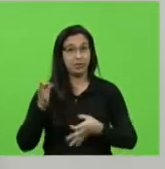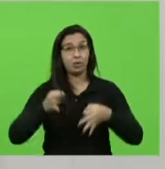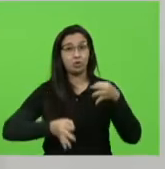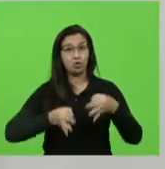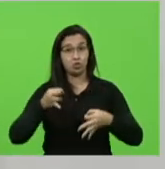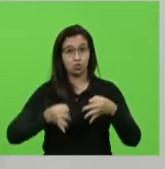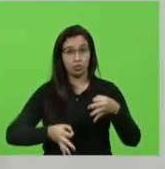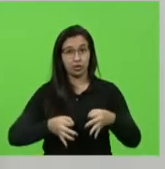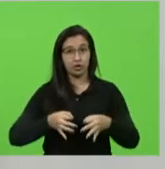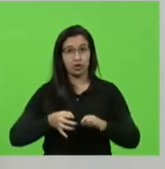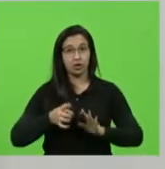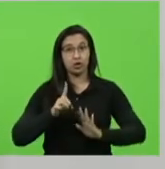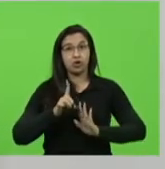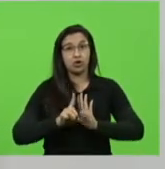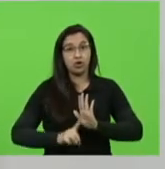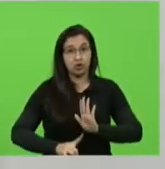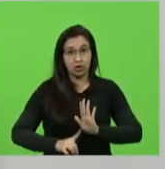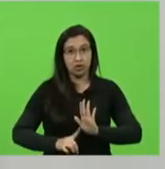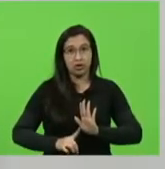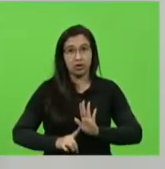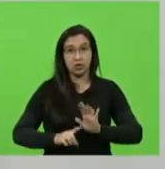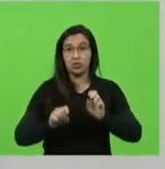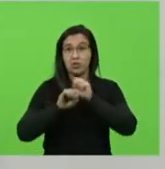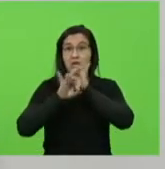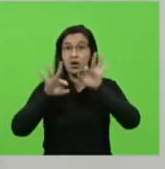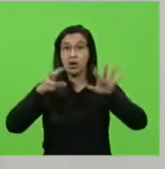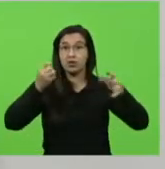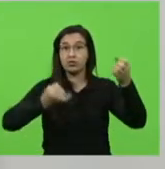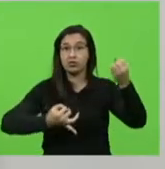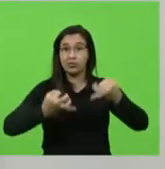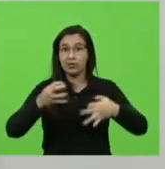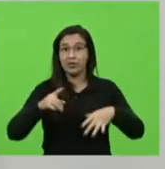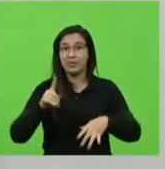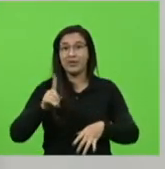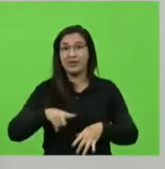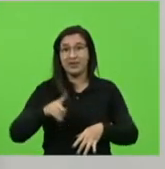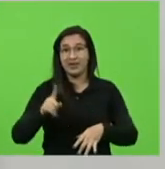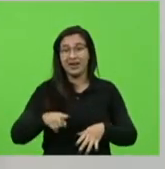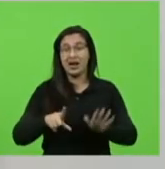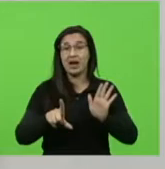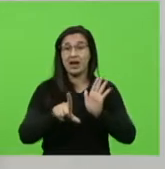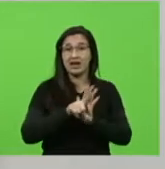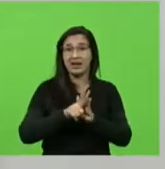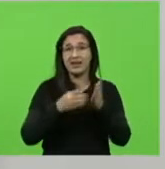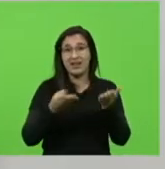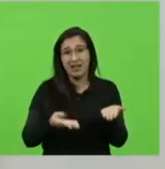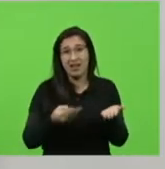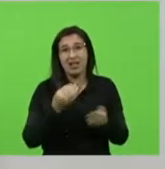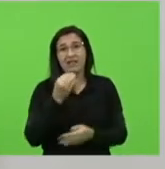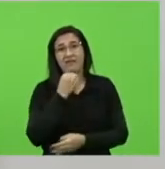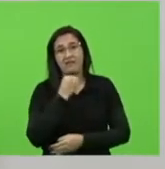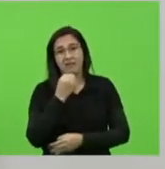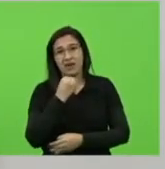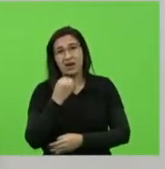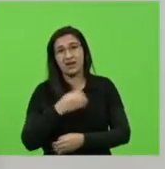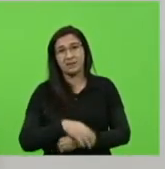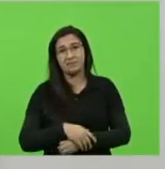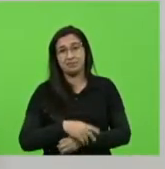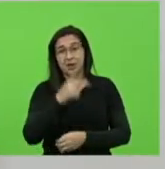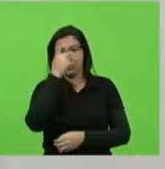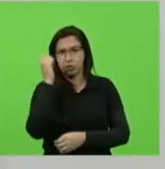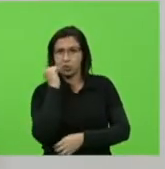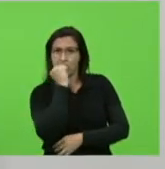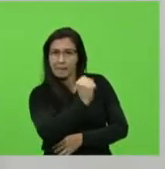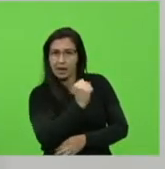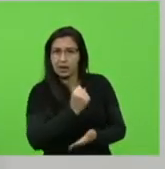direito deixando nitidamente claro a frouxidão, como as leis são no Brasil. Um homicídio que começa com 6 anos